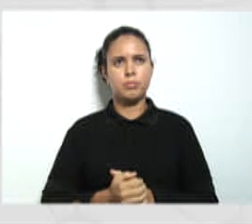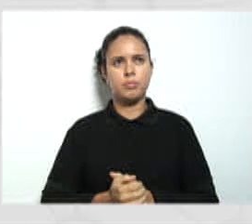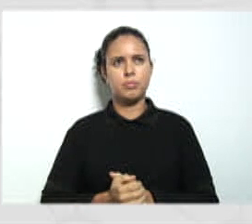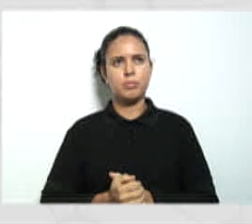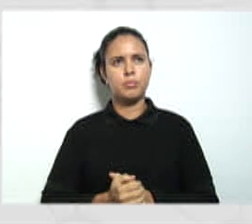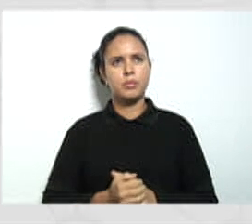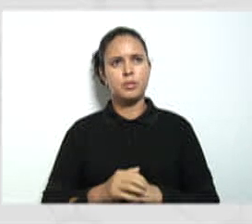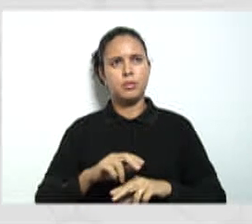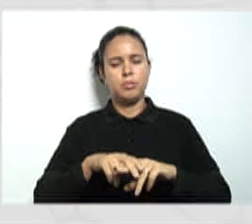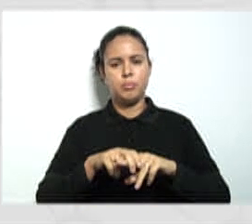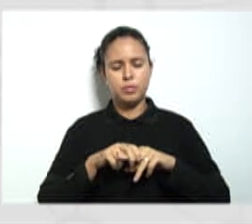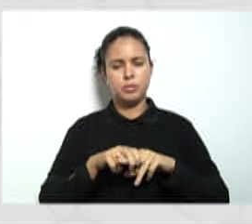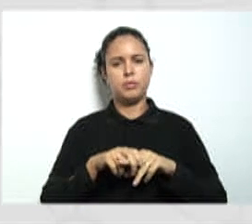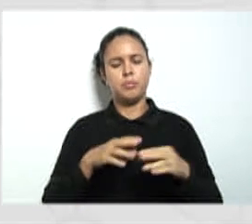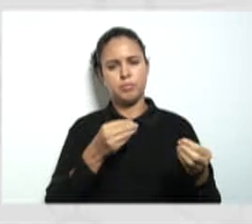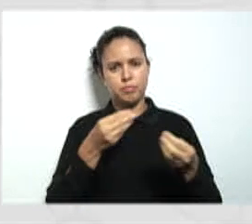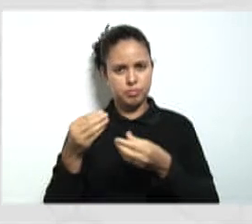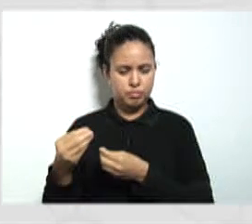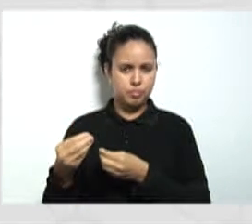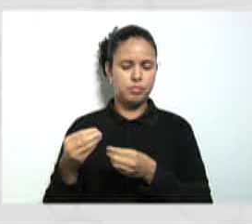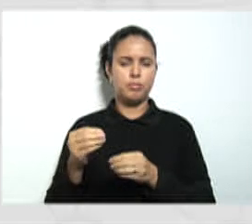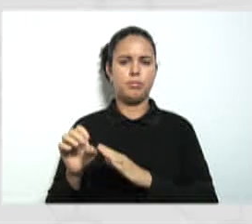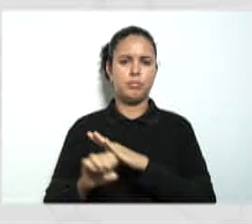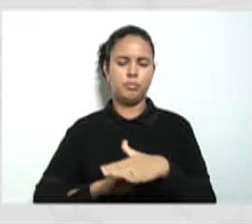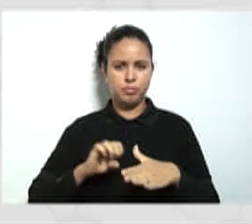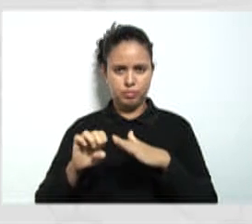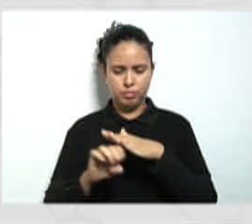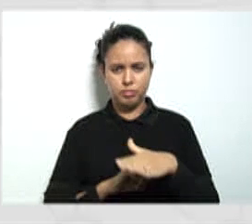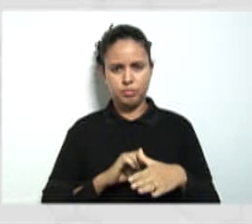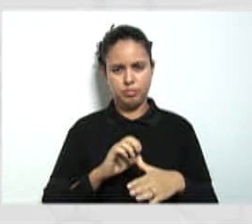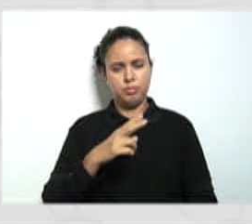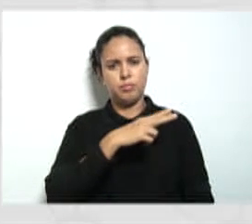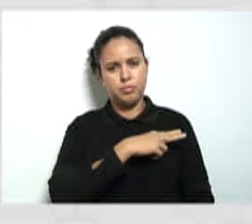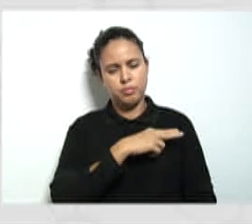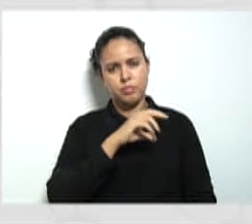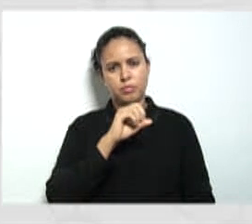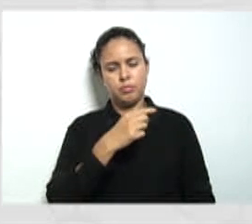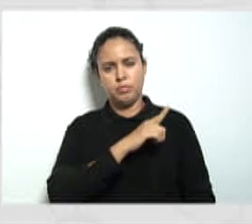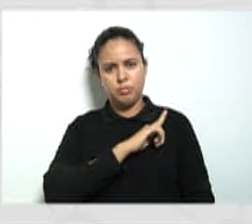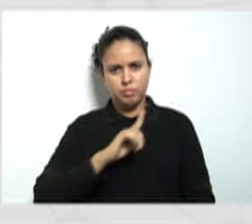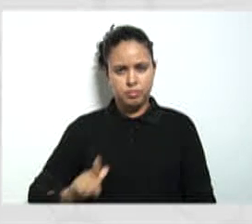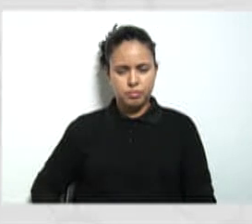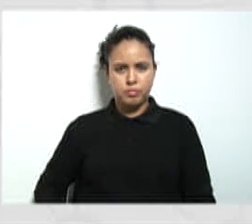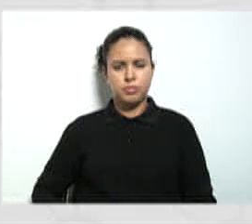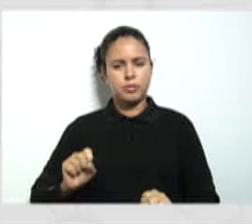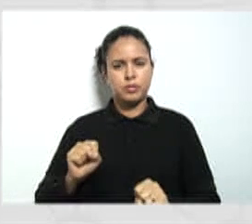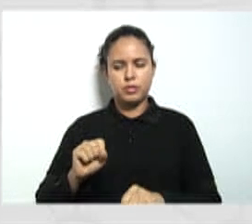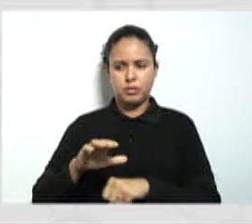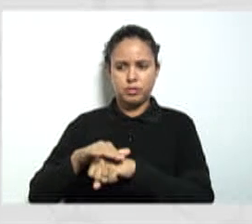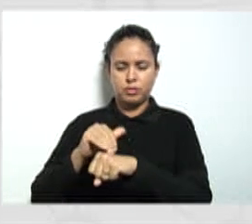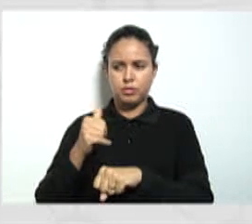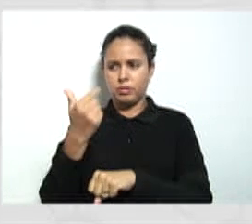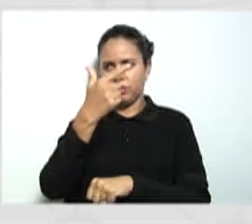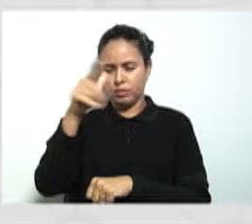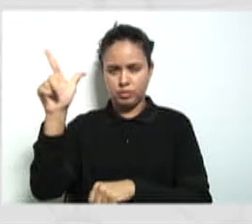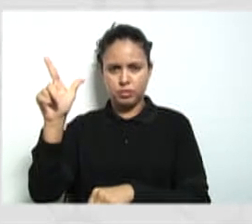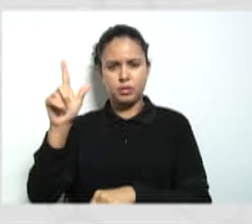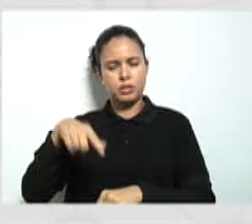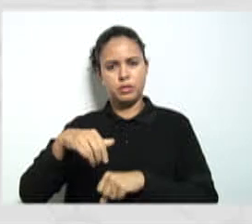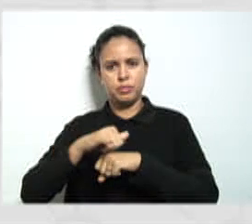Por isso, muitas empresas privadas ou públicas passaram a terceirizar determinados serviços. Essa é uma